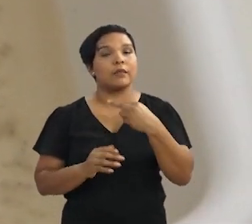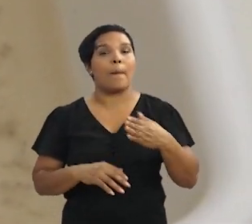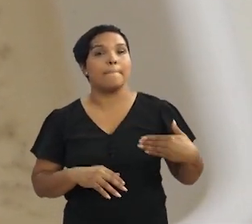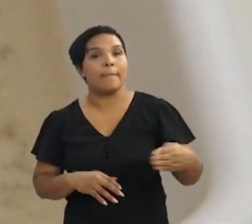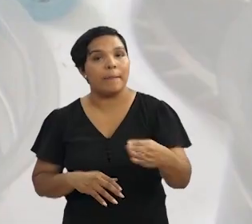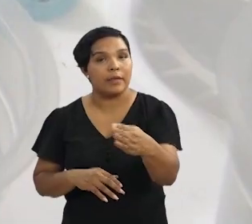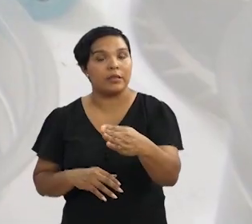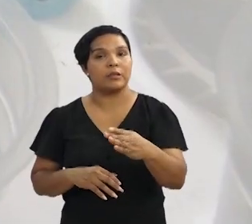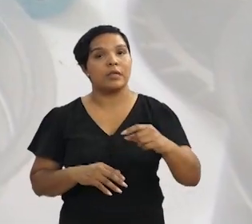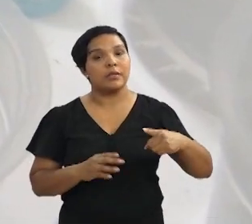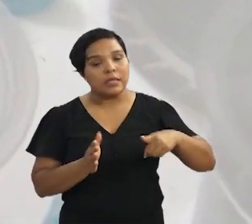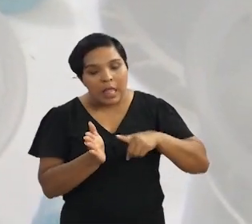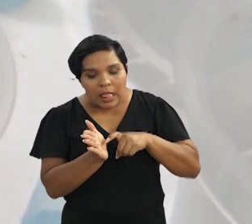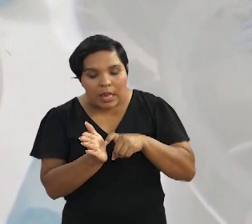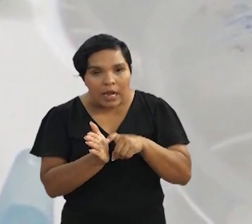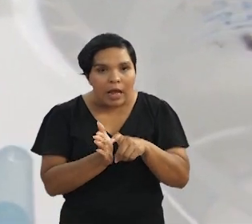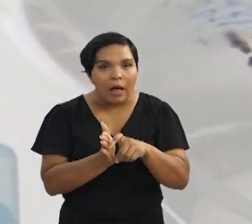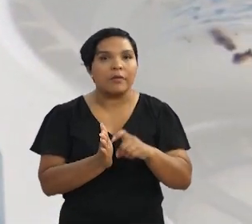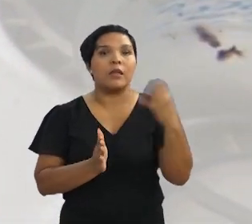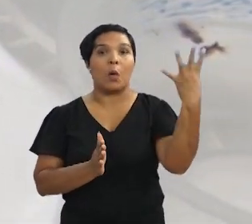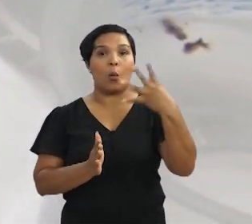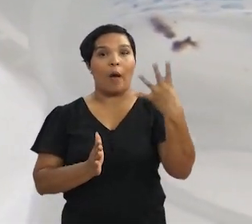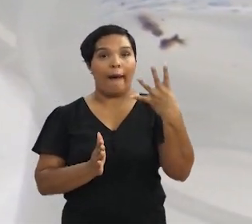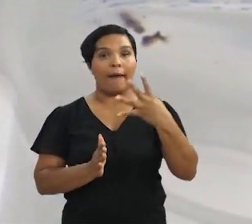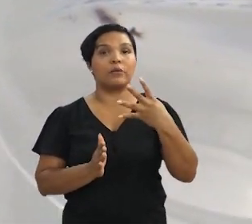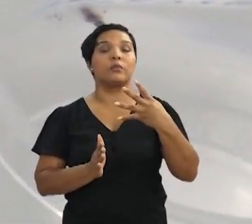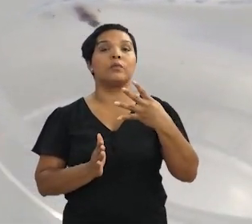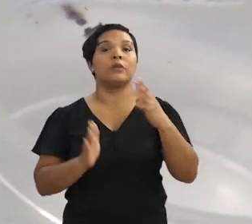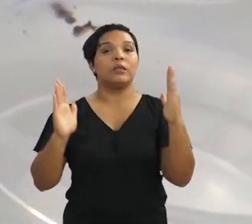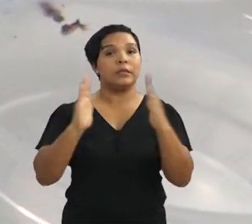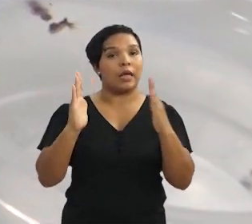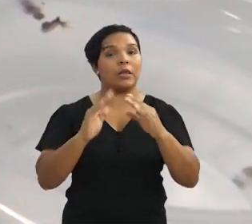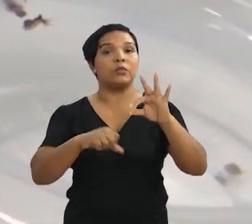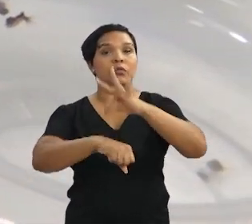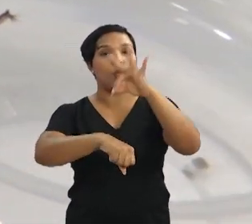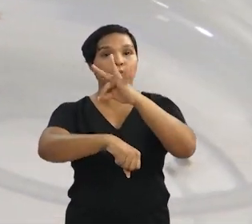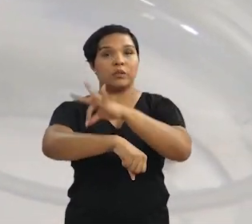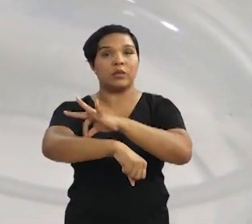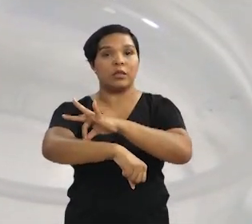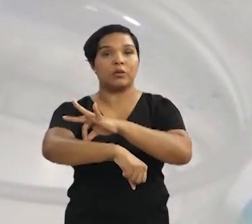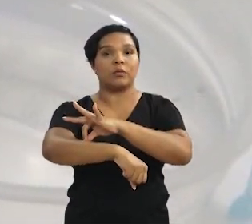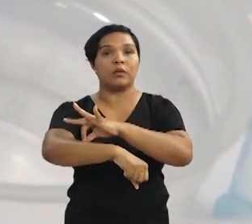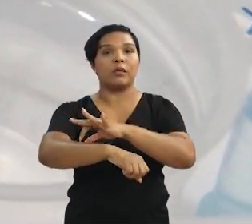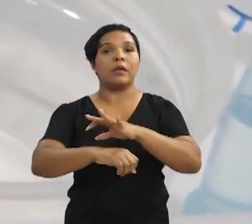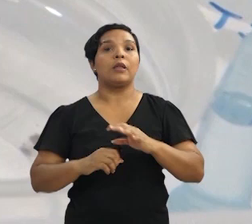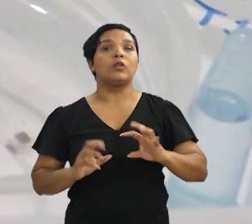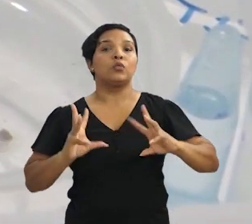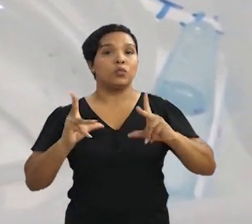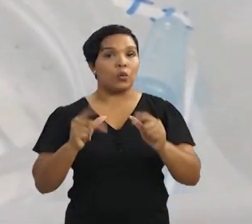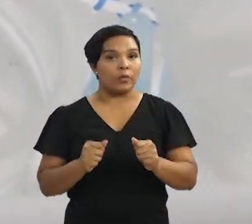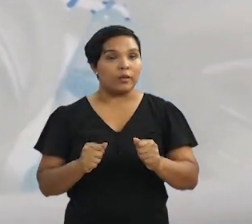para peixe. Essas larvas, elas eram criadas até o 4º estágio de desenvolvimento do mosquito, quando elas